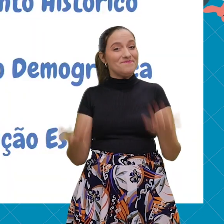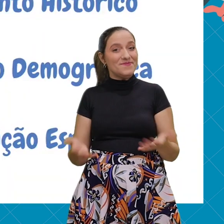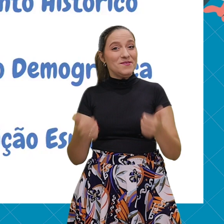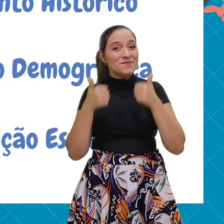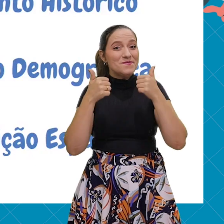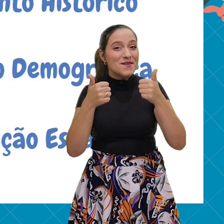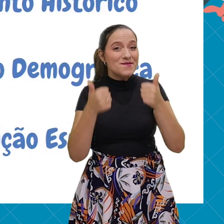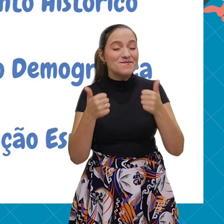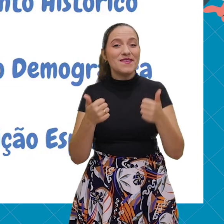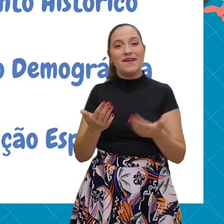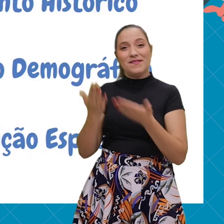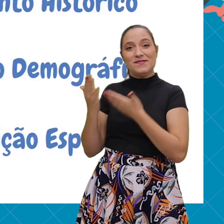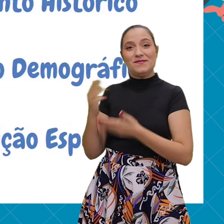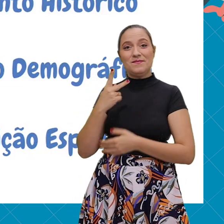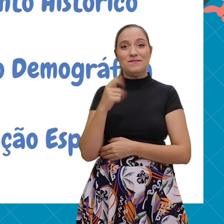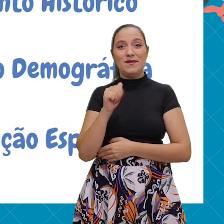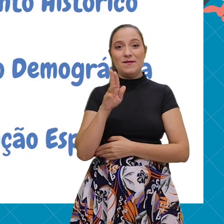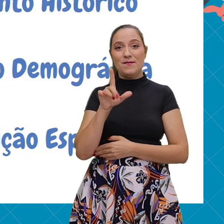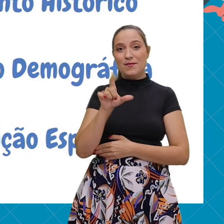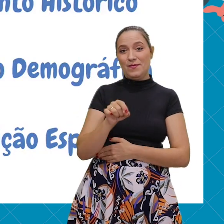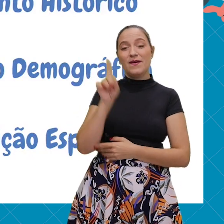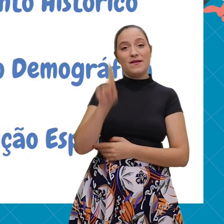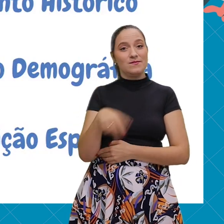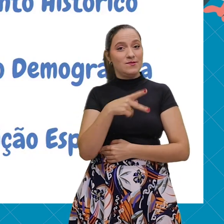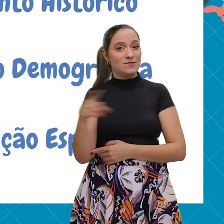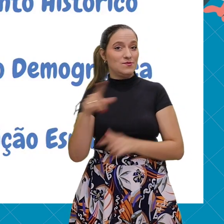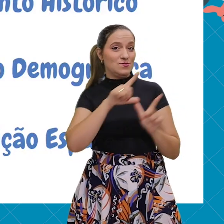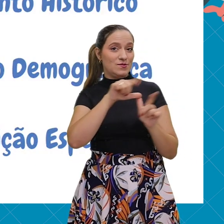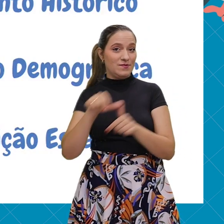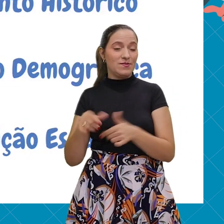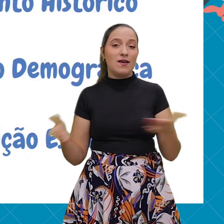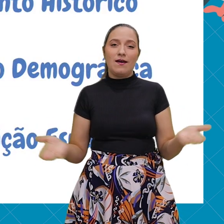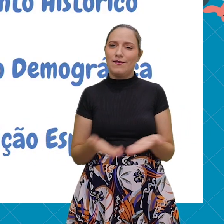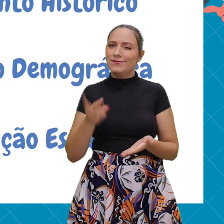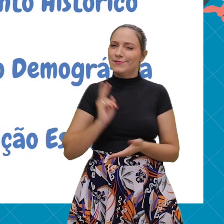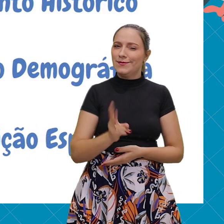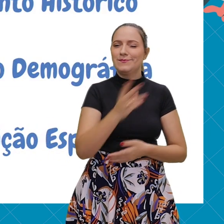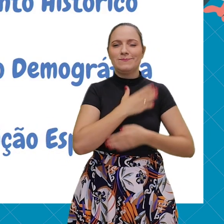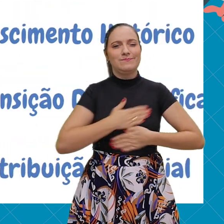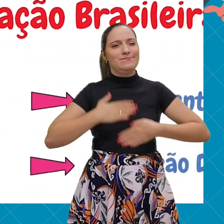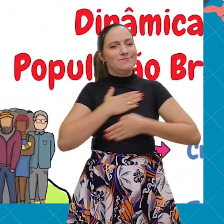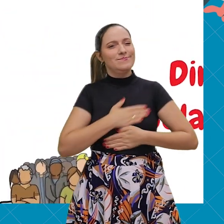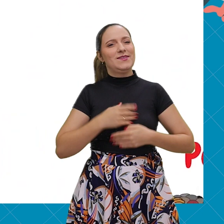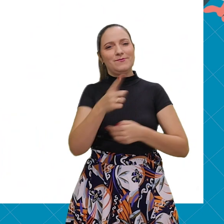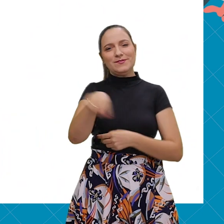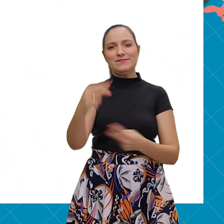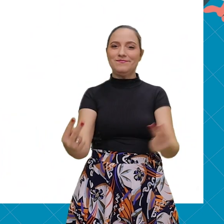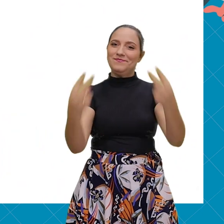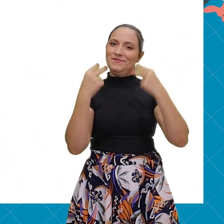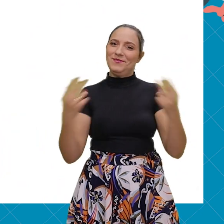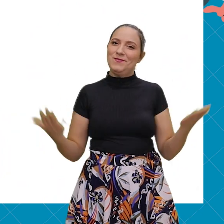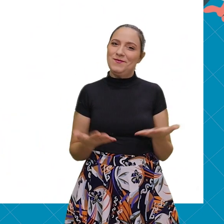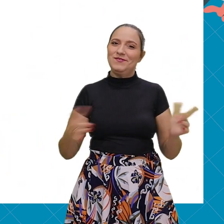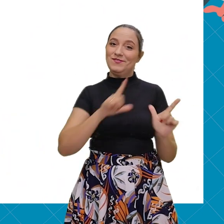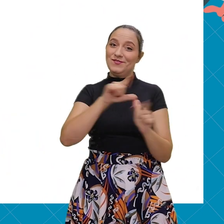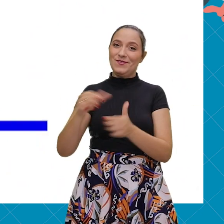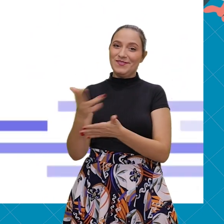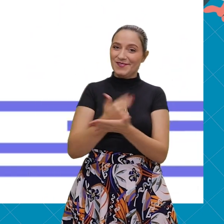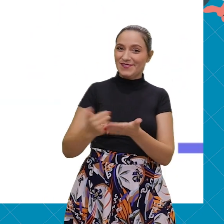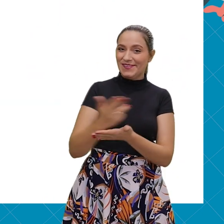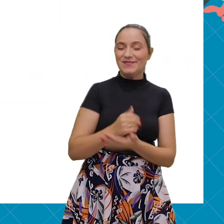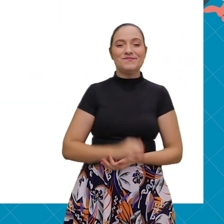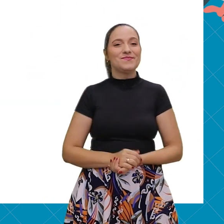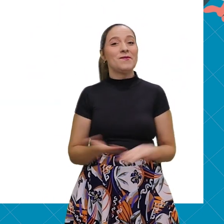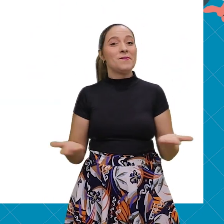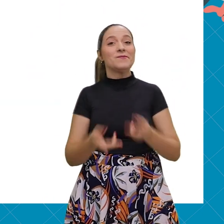E aí pessoal, beleza? O meu nome é Paulo, eu sou professor de Geografia e como sempre uma satisfação imensa ter você aqui comigo na Geo